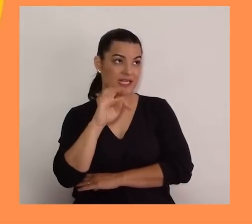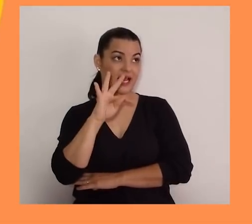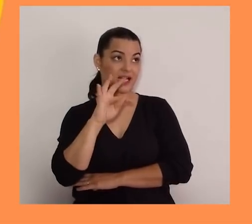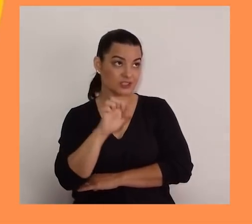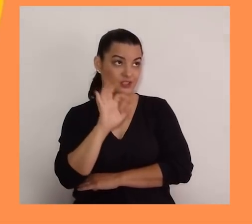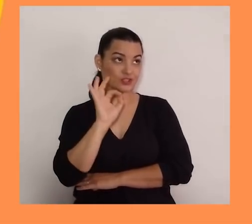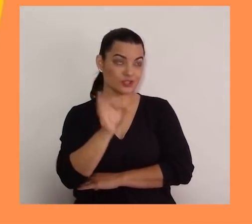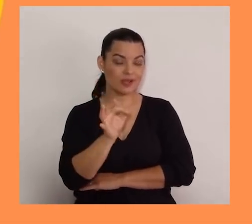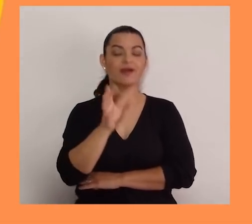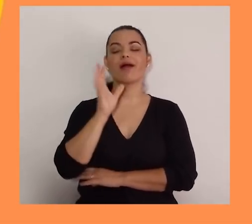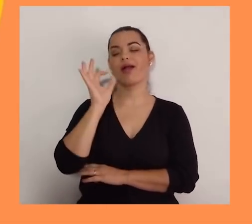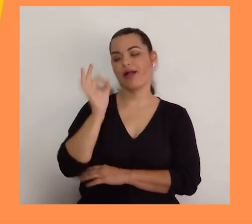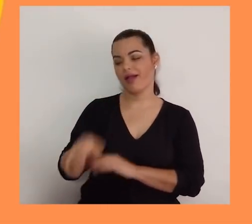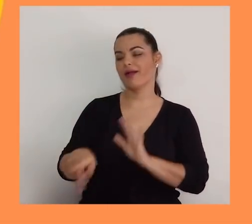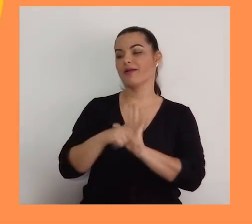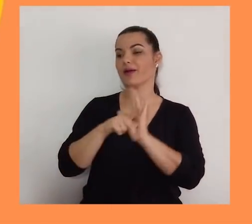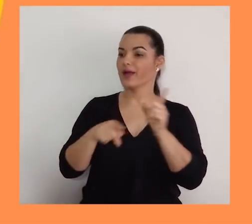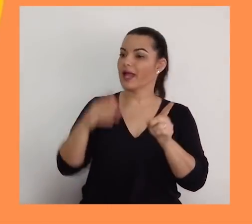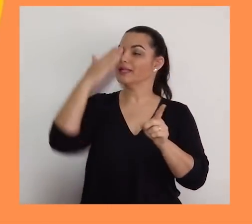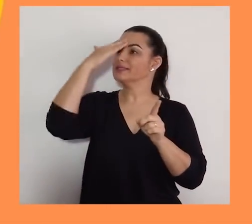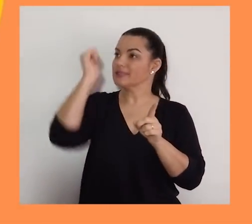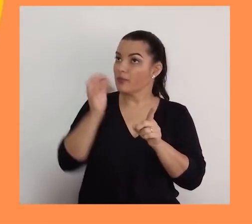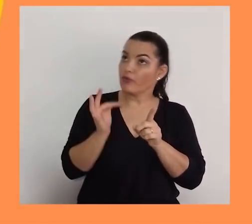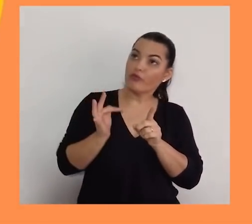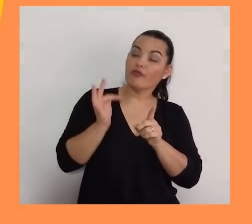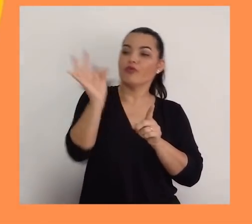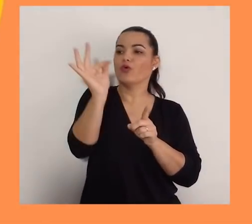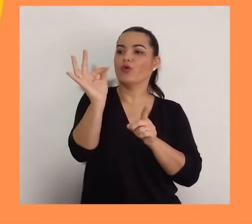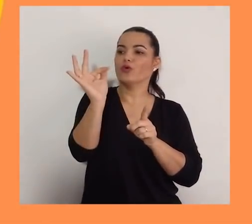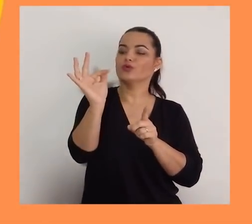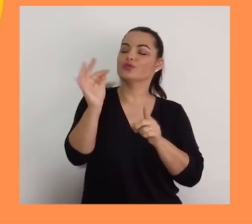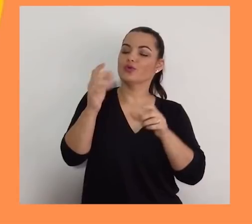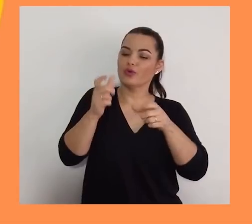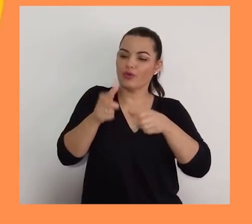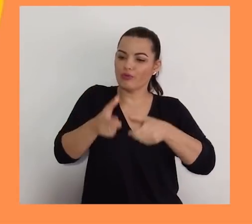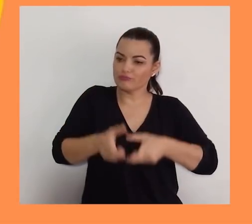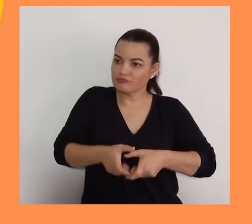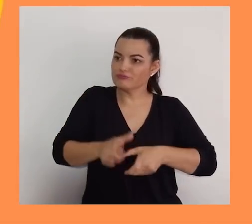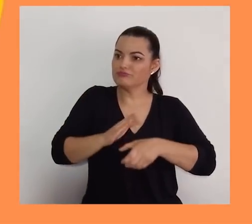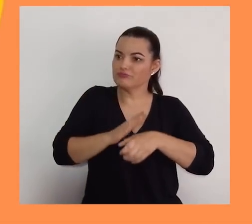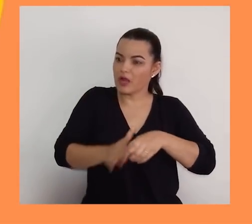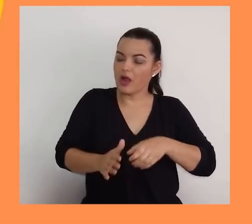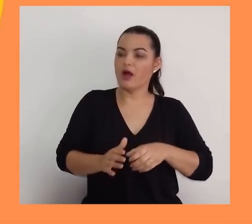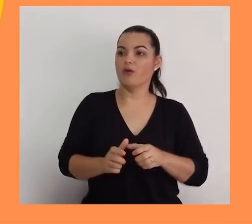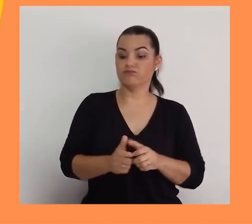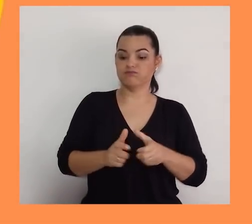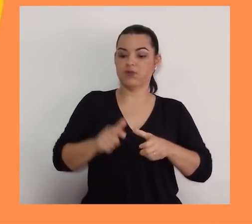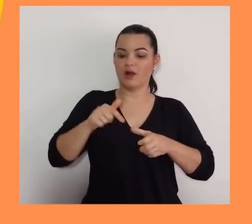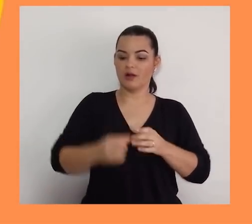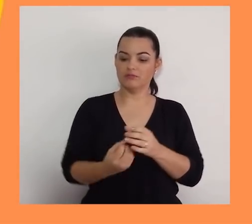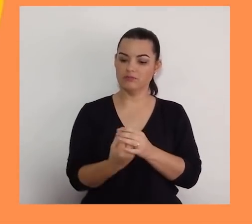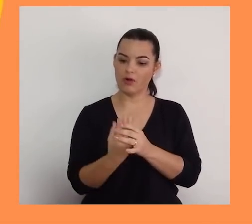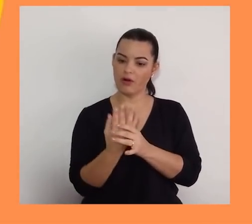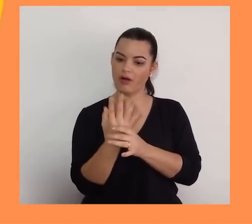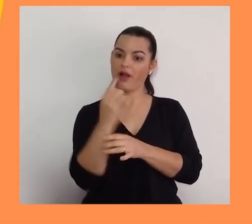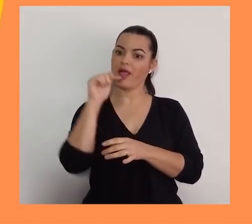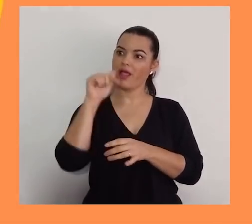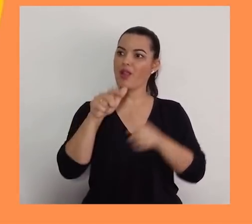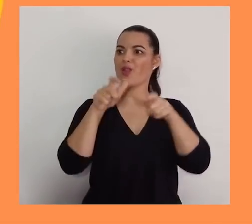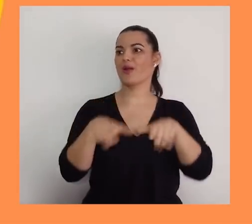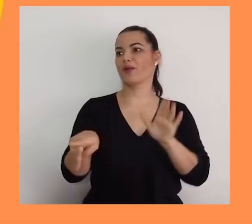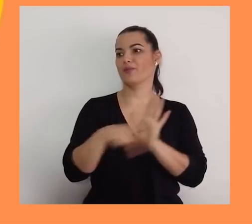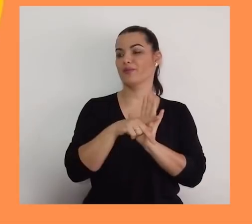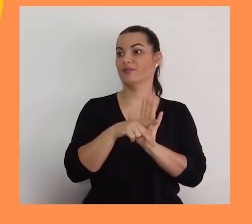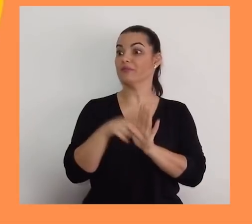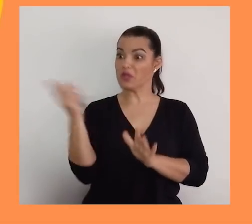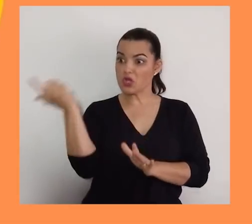Põe semente e põe placa e rega Mas põe a semente onde? na terra. Você viu que o